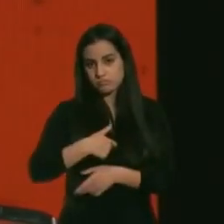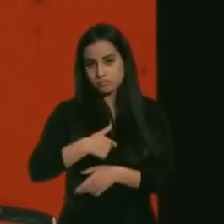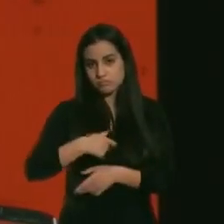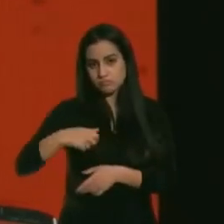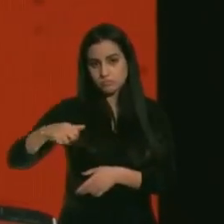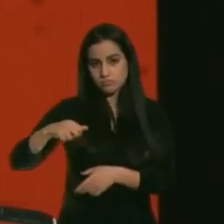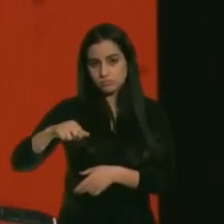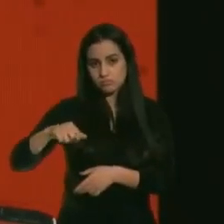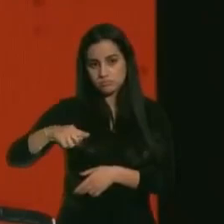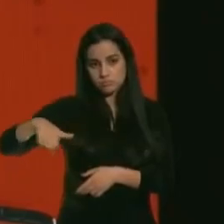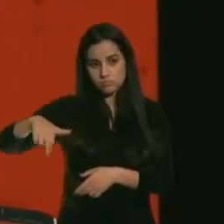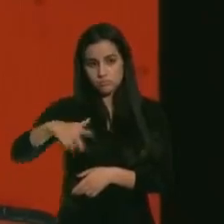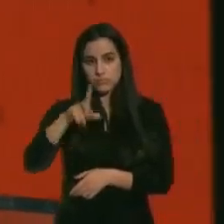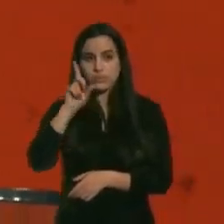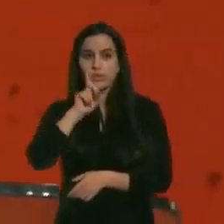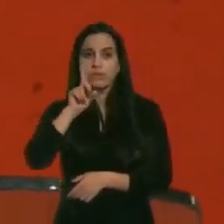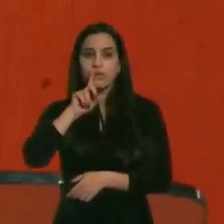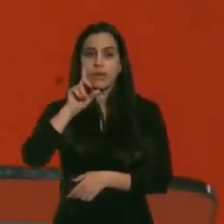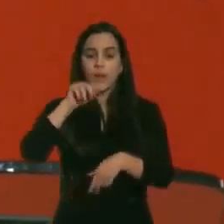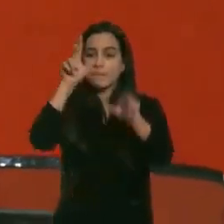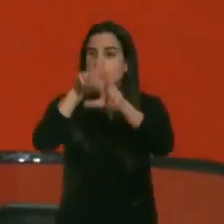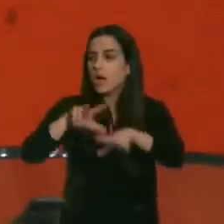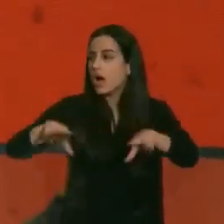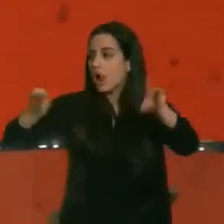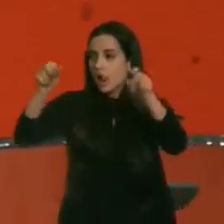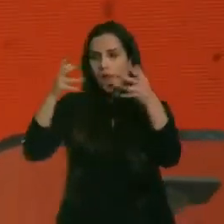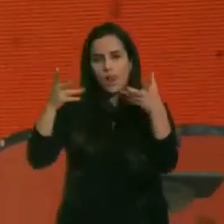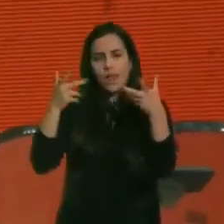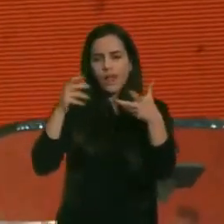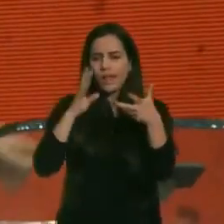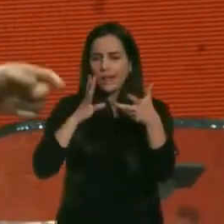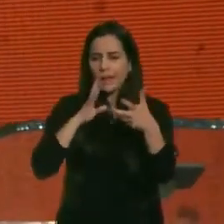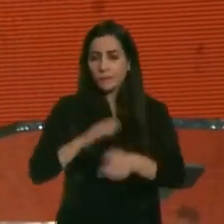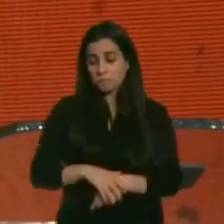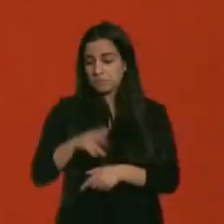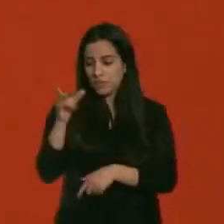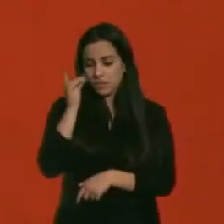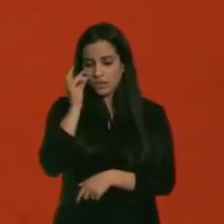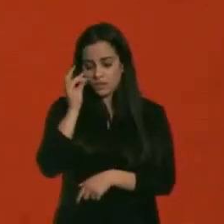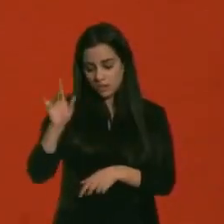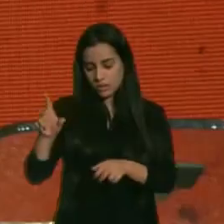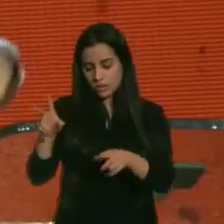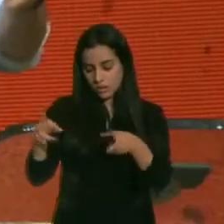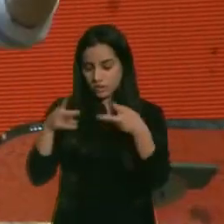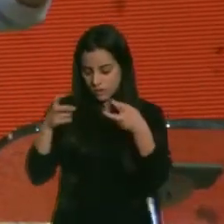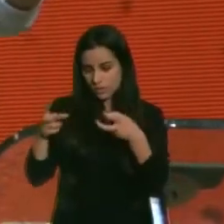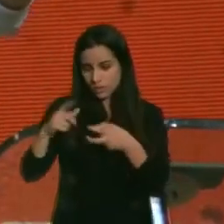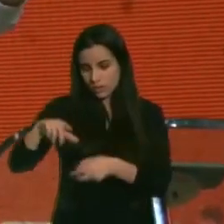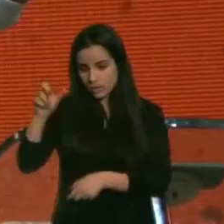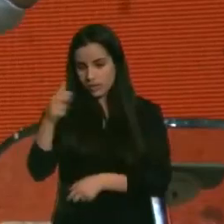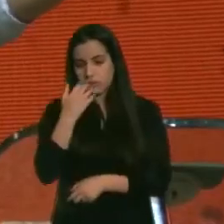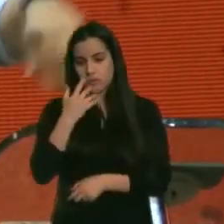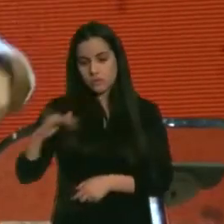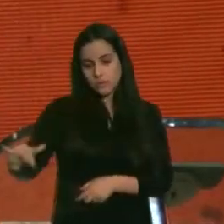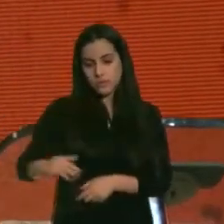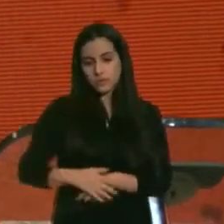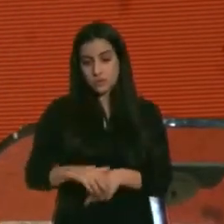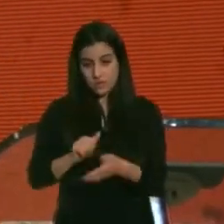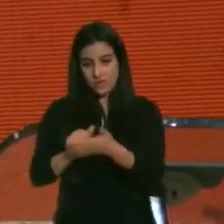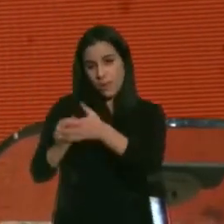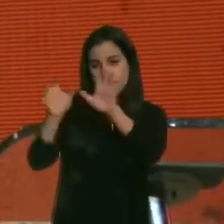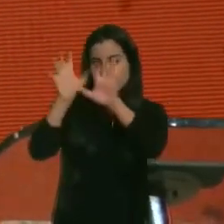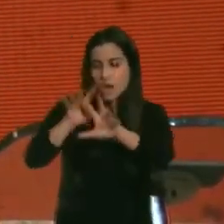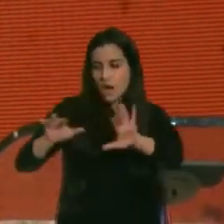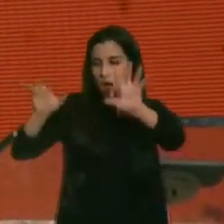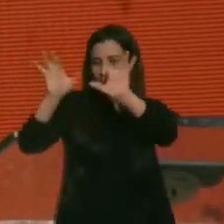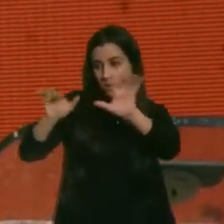gigantes. E eu fiquei prestando atenção naquele homem e nas crianças. As bolhas vinham e elas